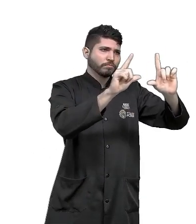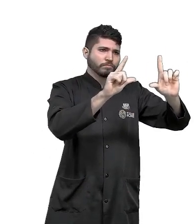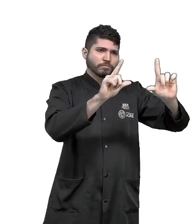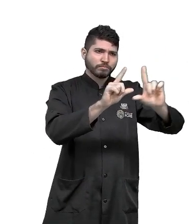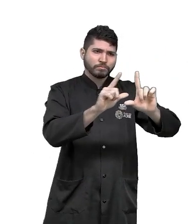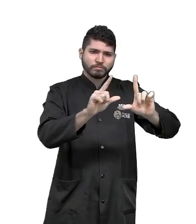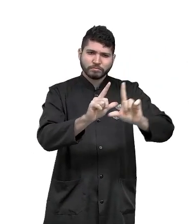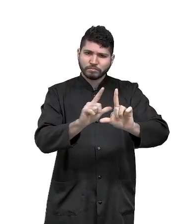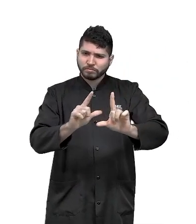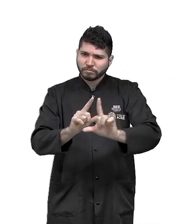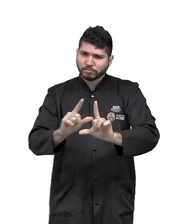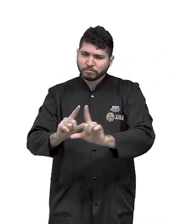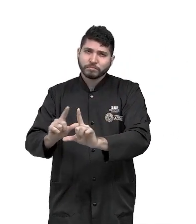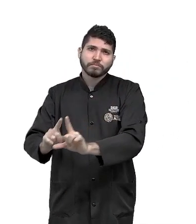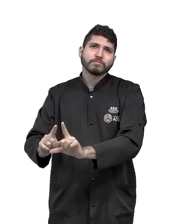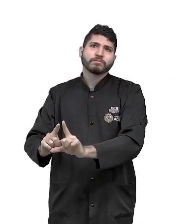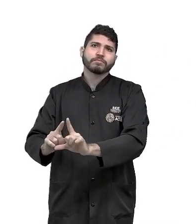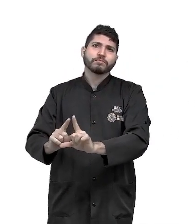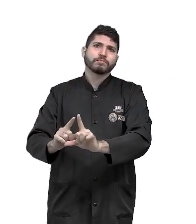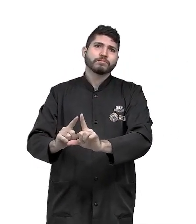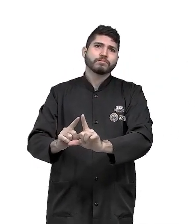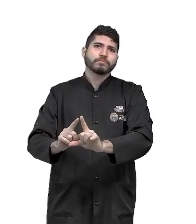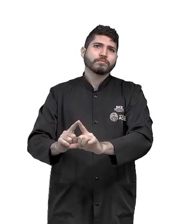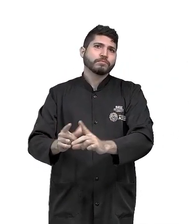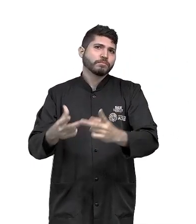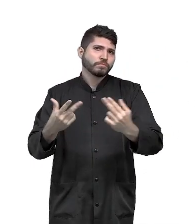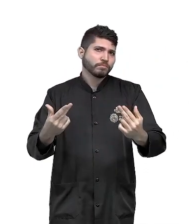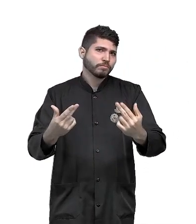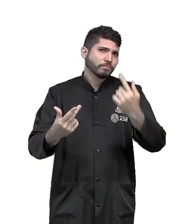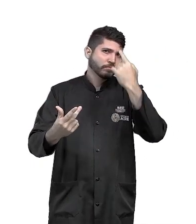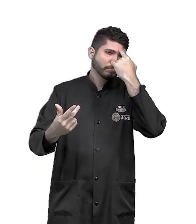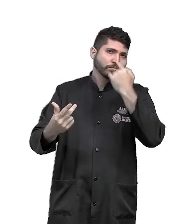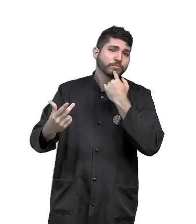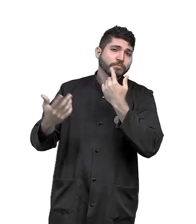outros, né? Conforme indicado na figura. O quadrado